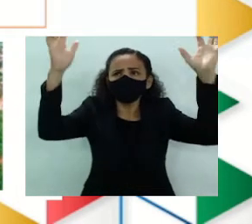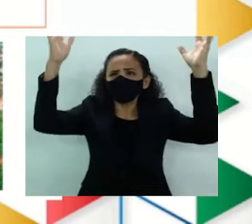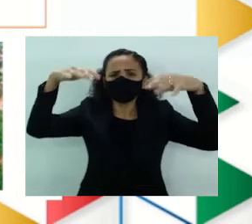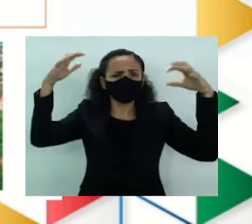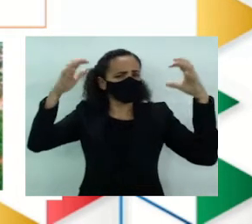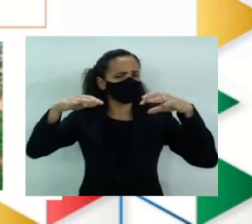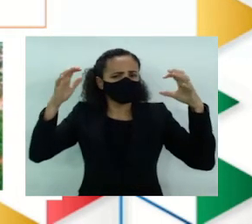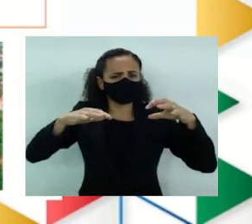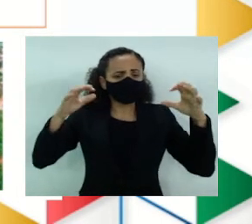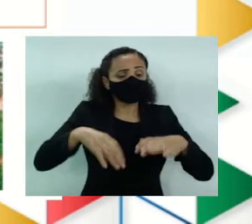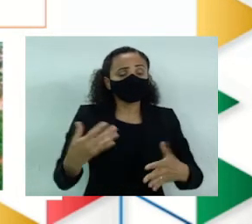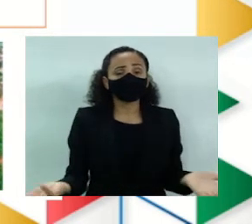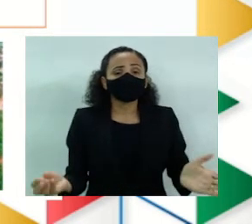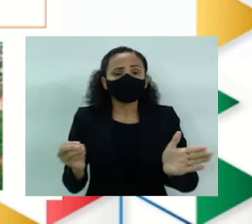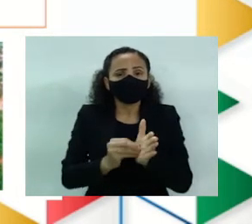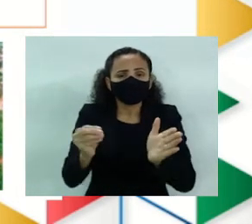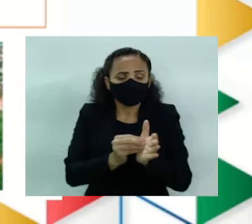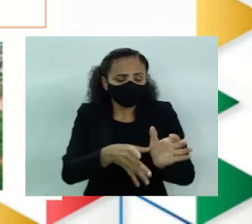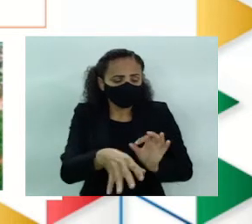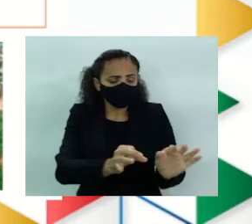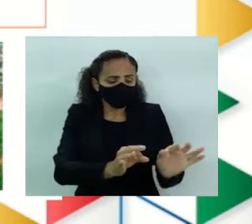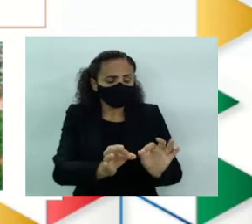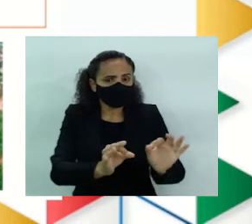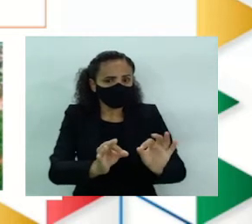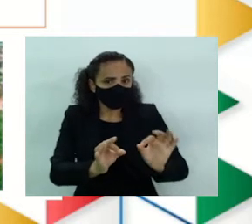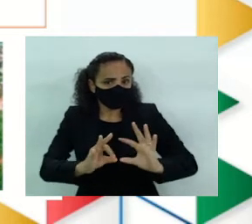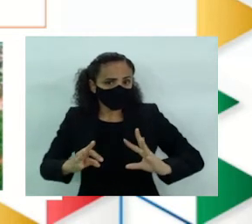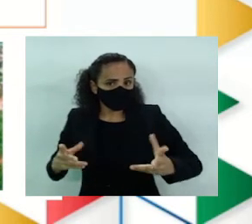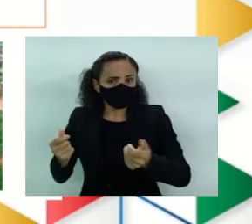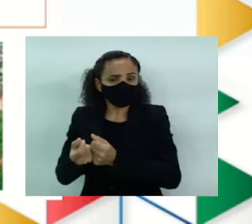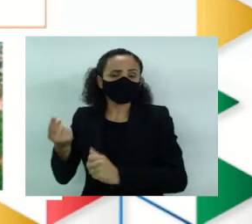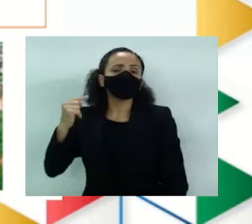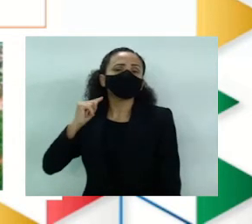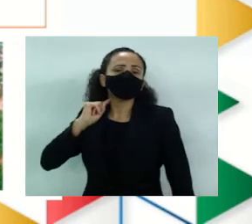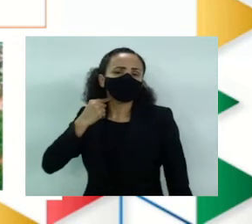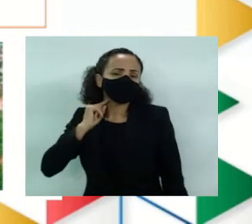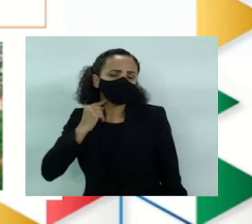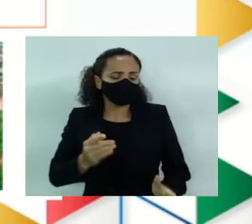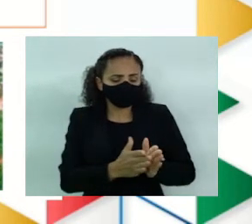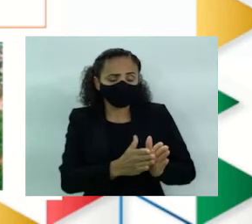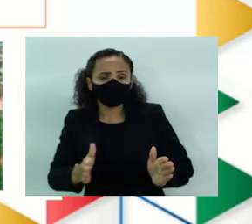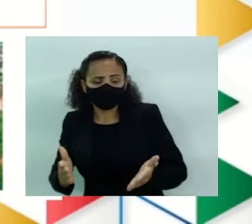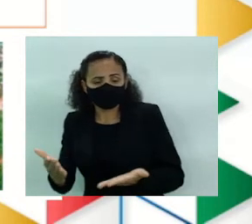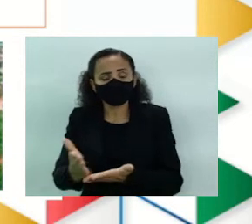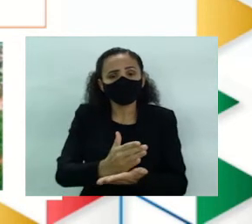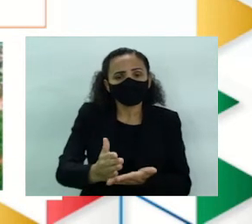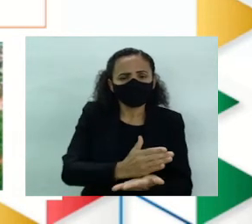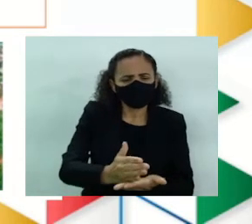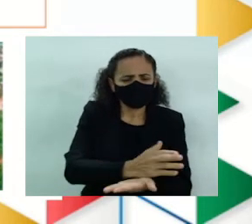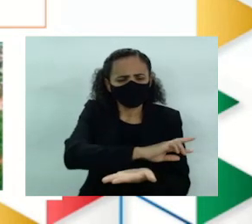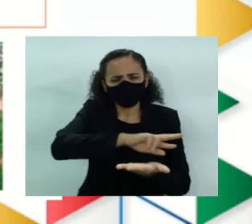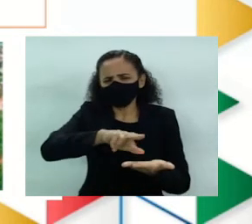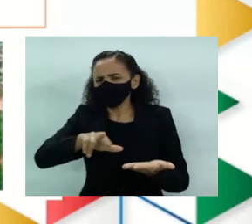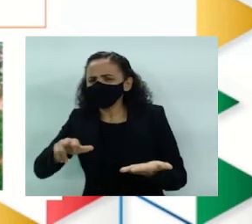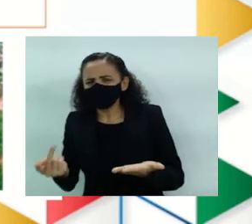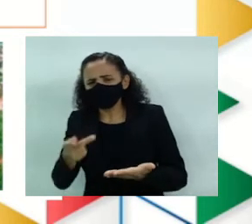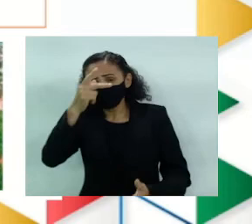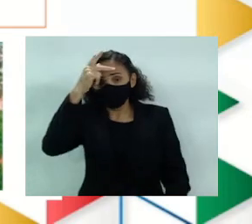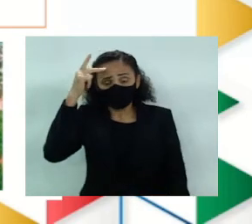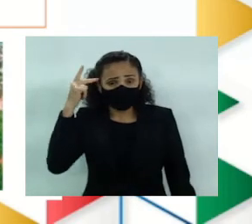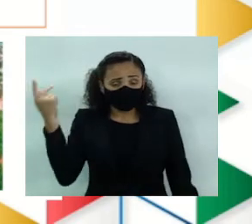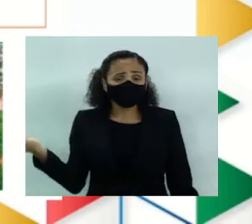da evacuação provocam desabamentos que podem levar à morte de milhares de pessoas, além de grande